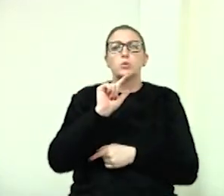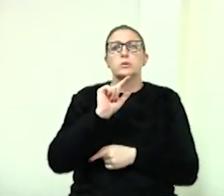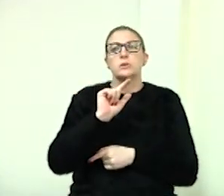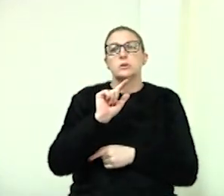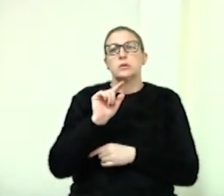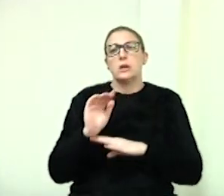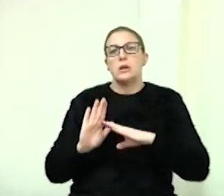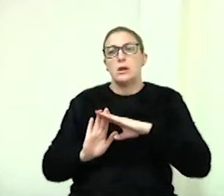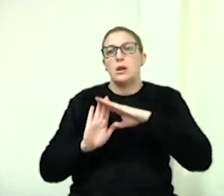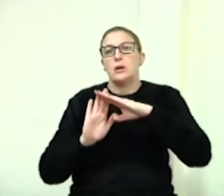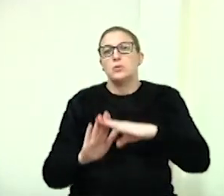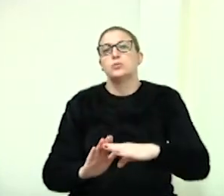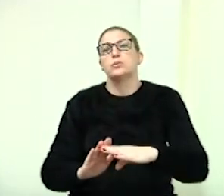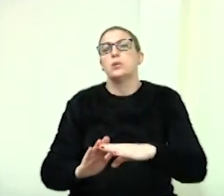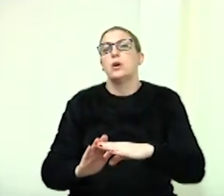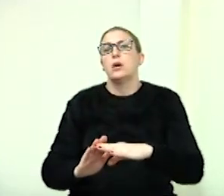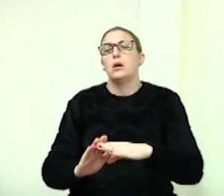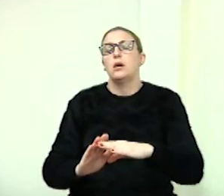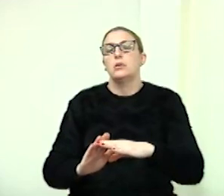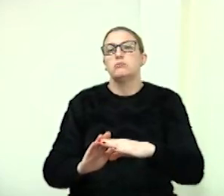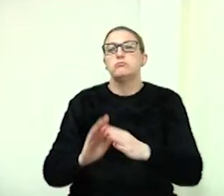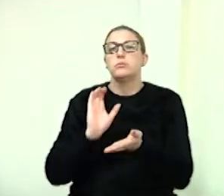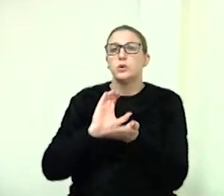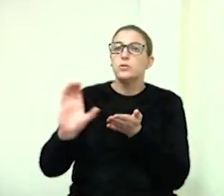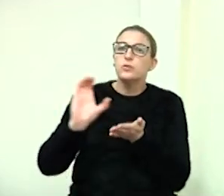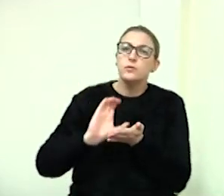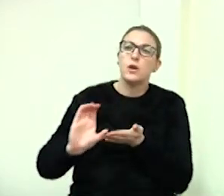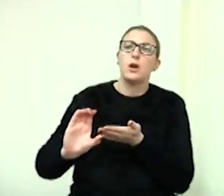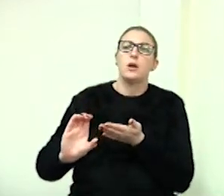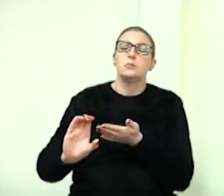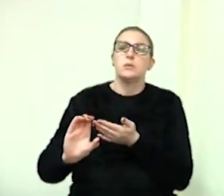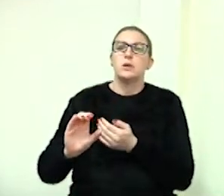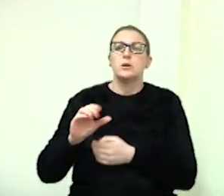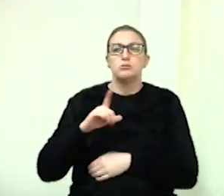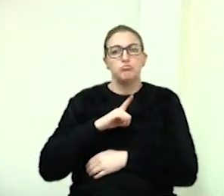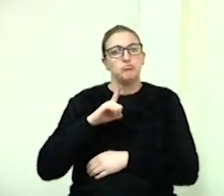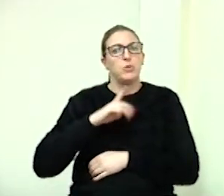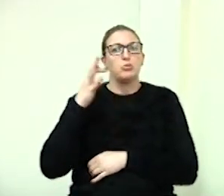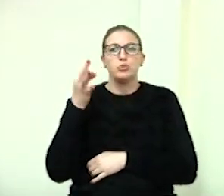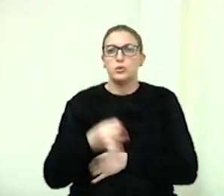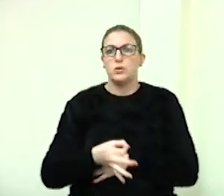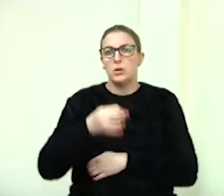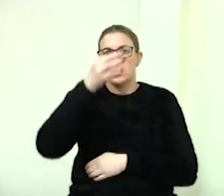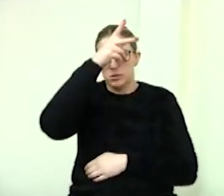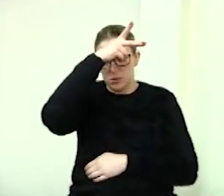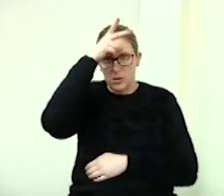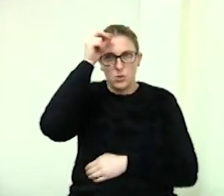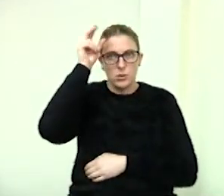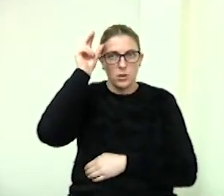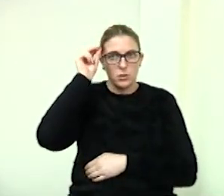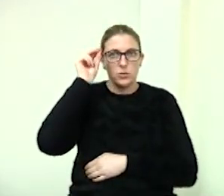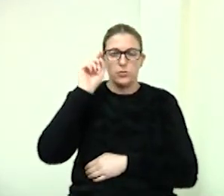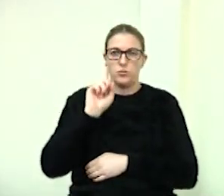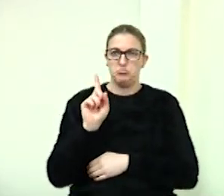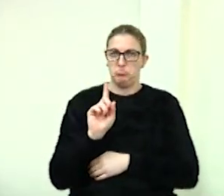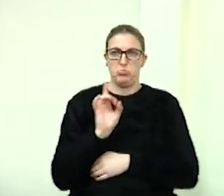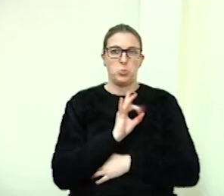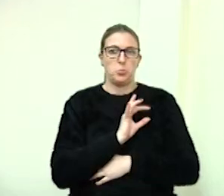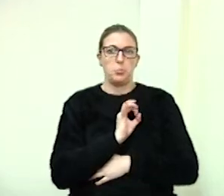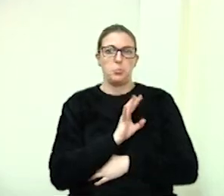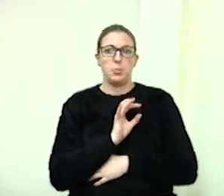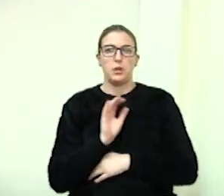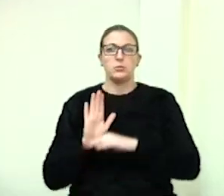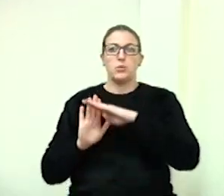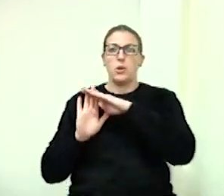e assim, tenho certeza que o Executivo também não terá receio de colocar recurso se precisar manter isso por mais dois ou três